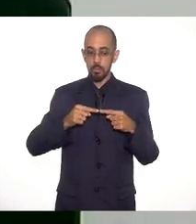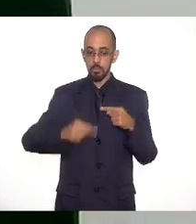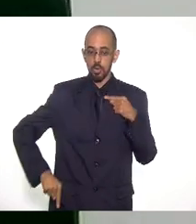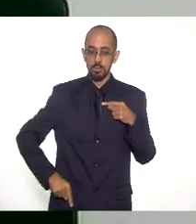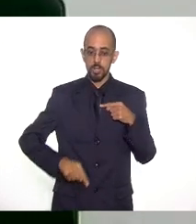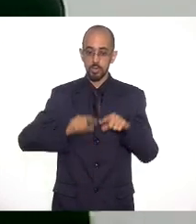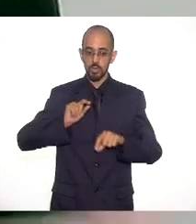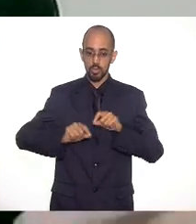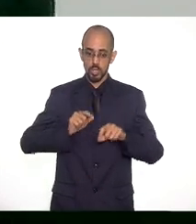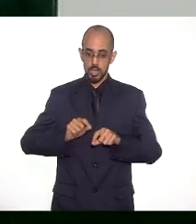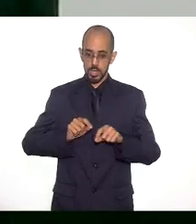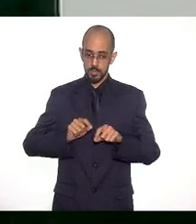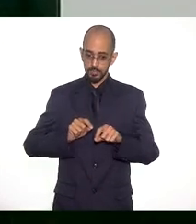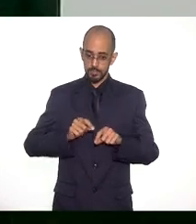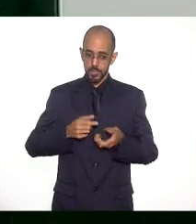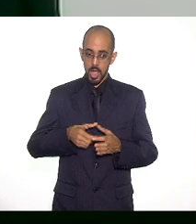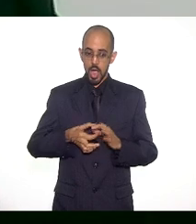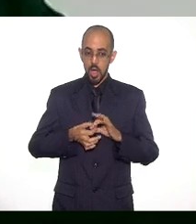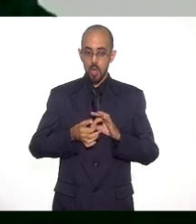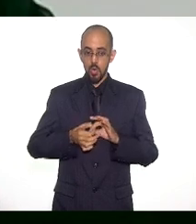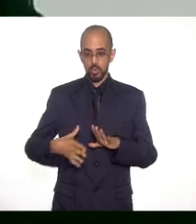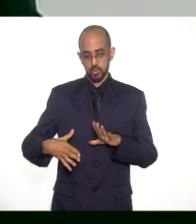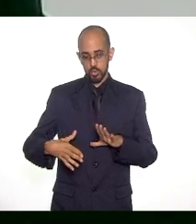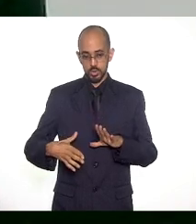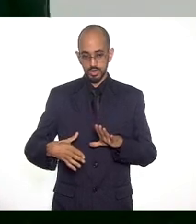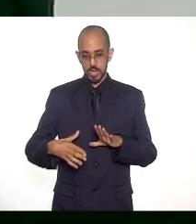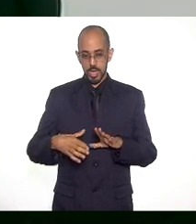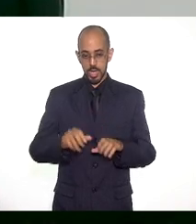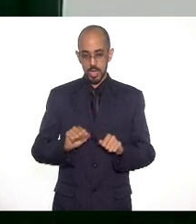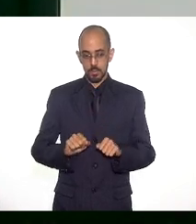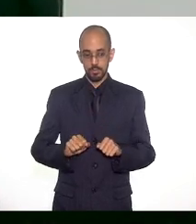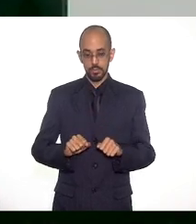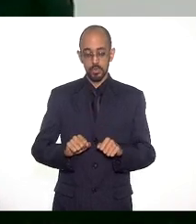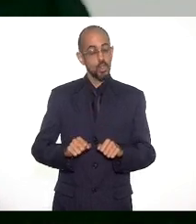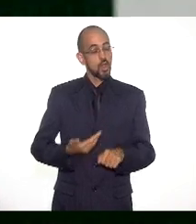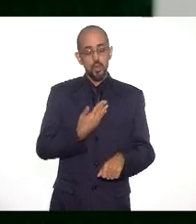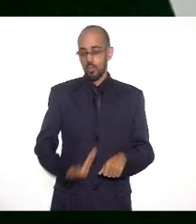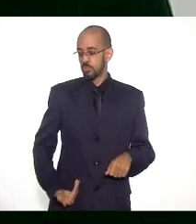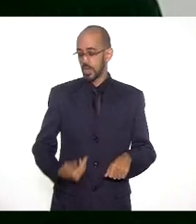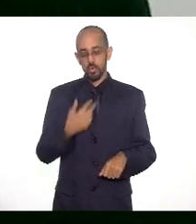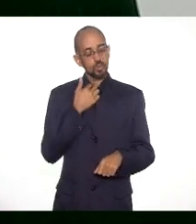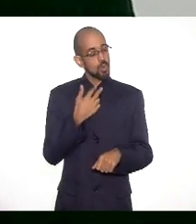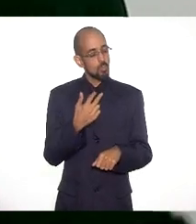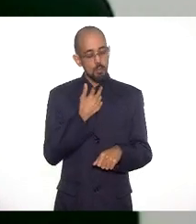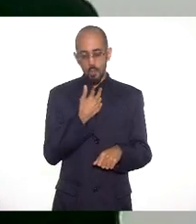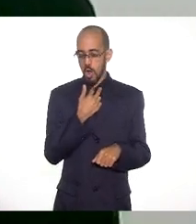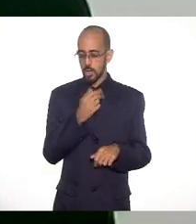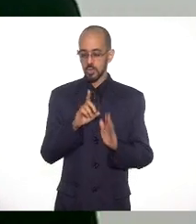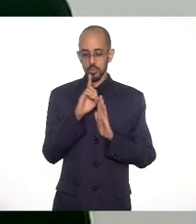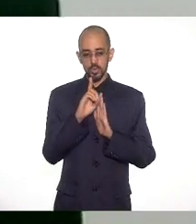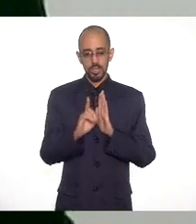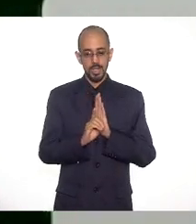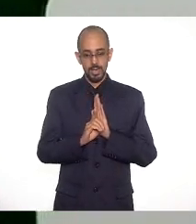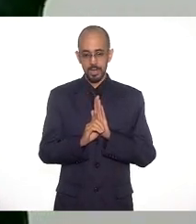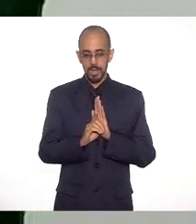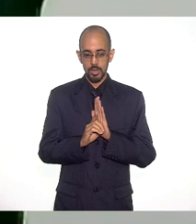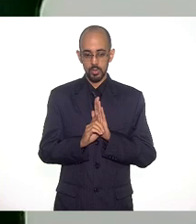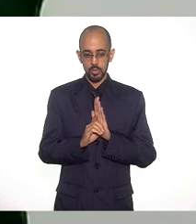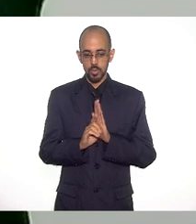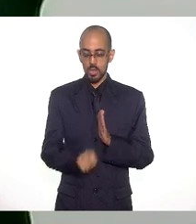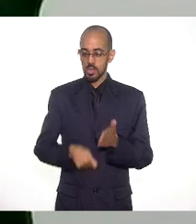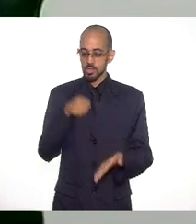podemos autorizar o que o governo não pode, por decreto, simplesmente